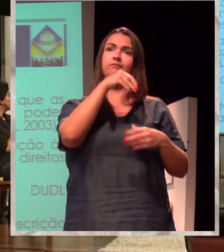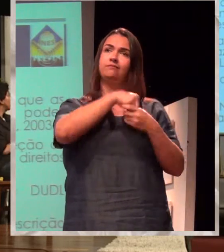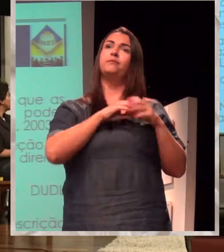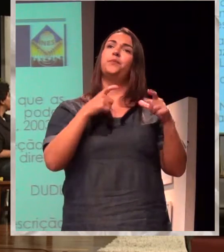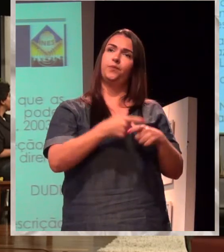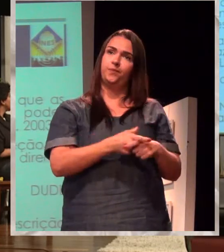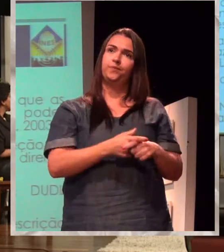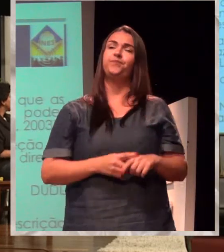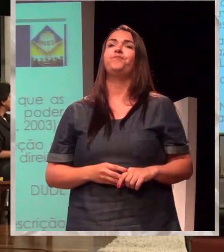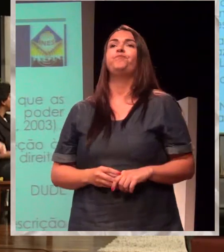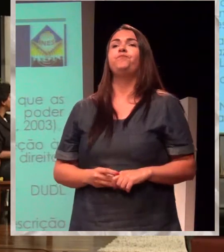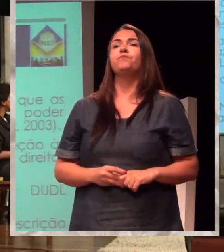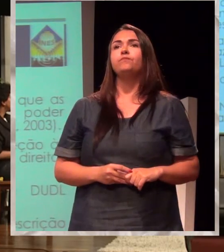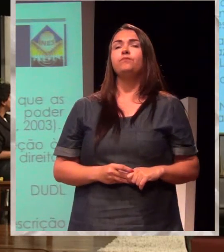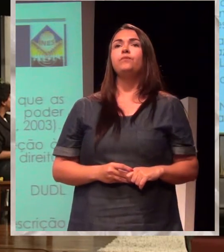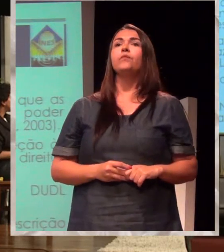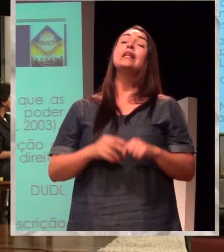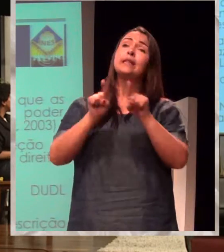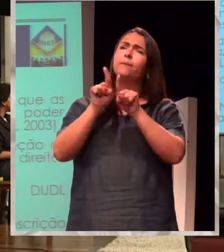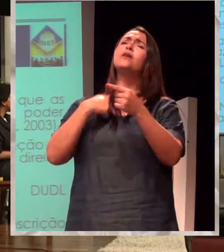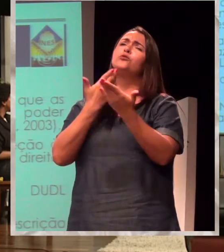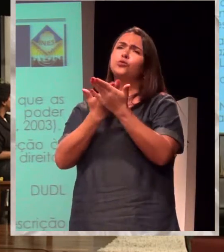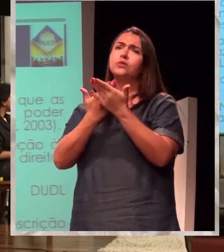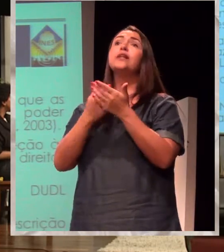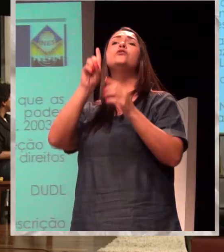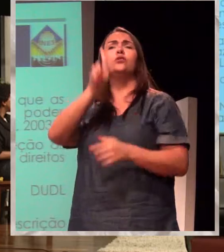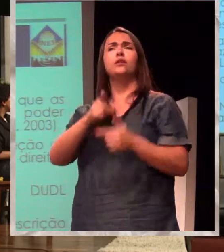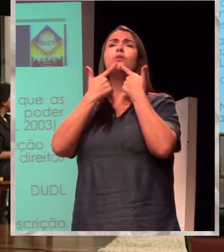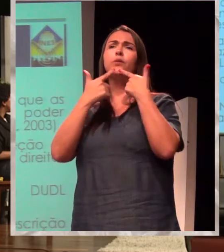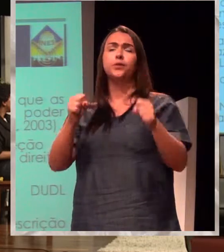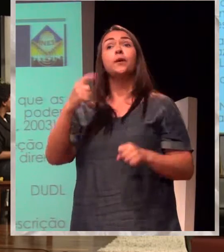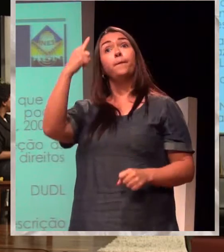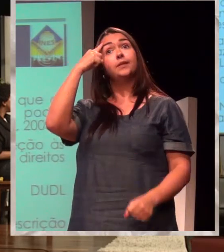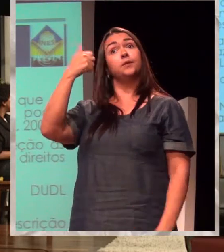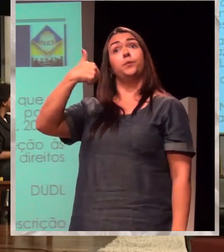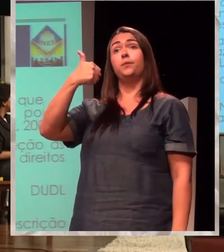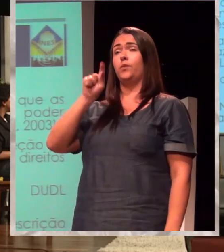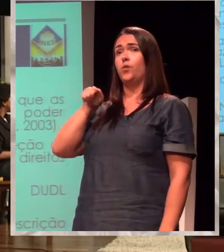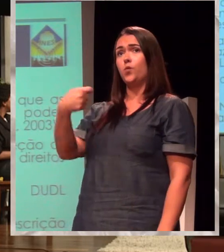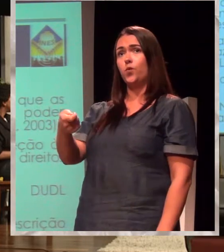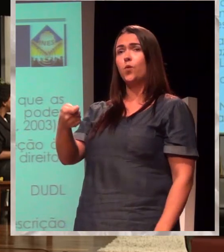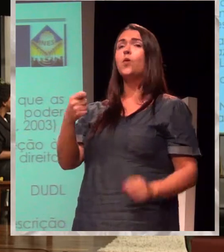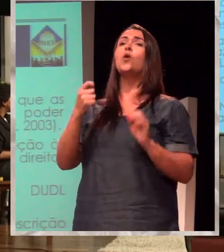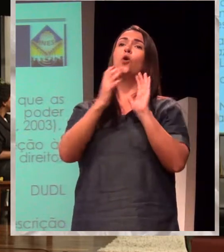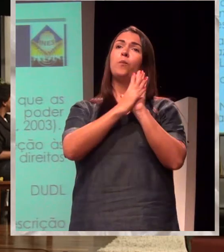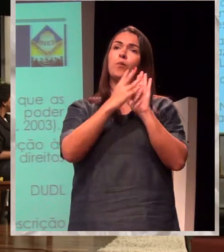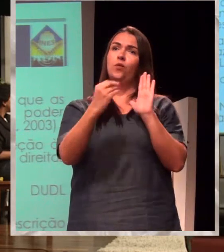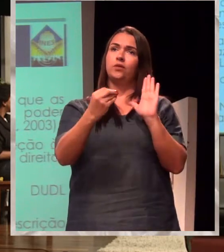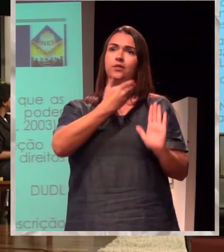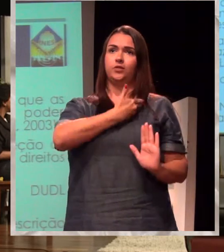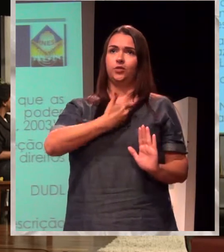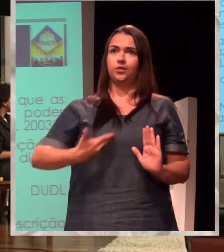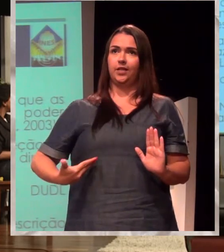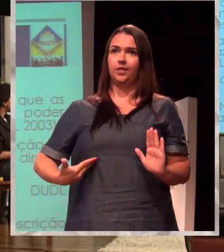minorias. Também estudei, né, os direitos linguísticos, pensando primeiro o modelo nação, modelo de